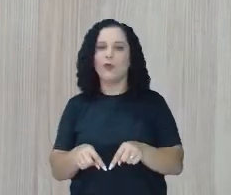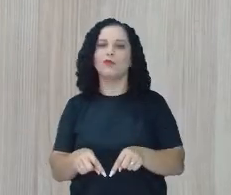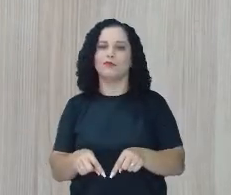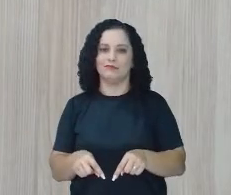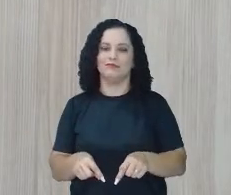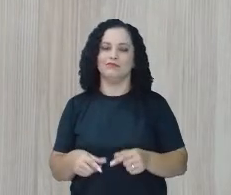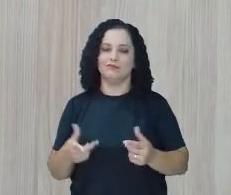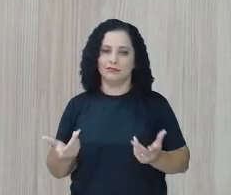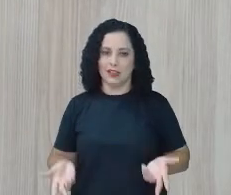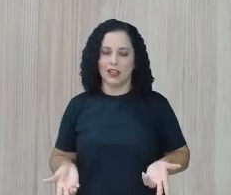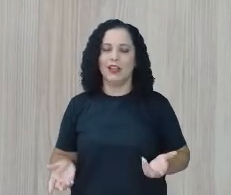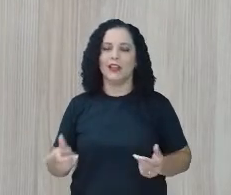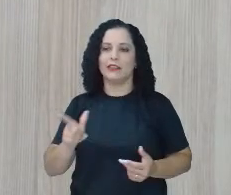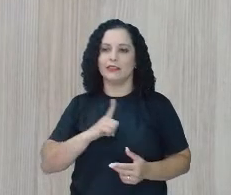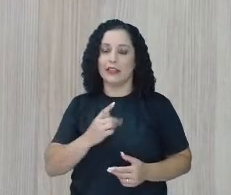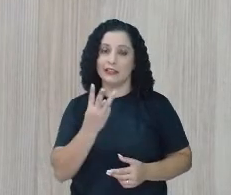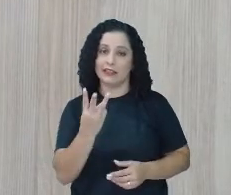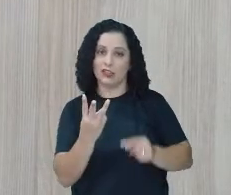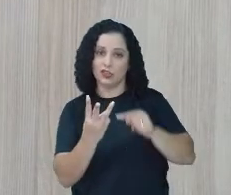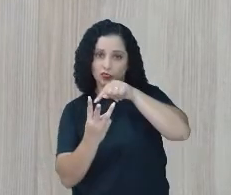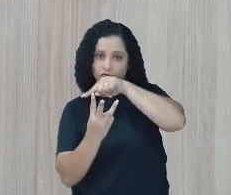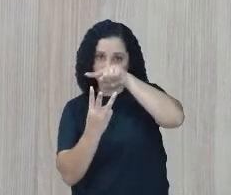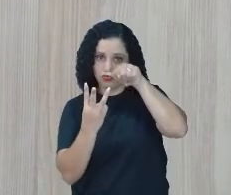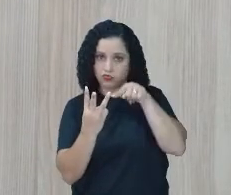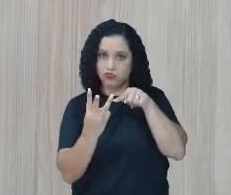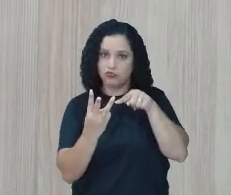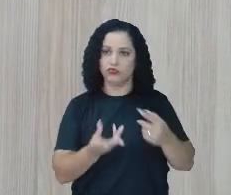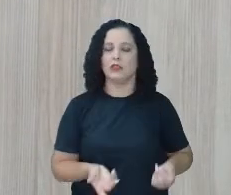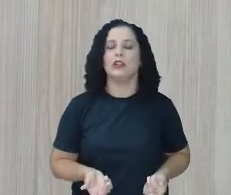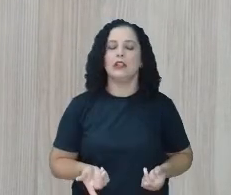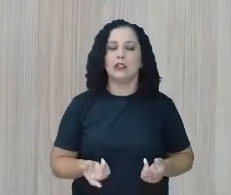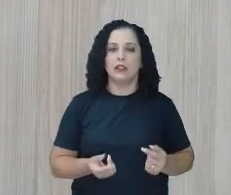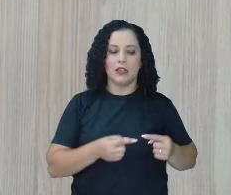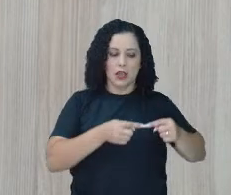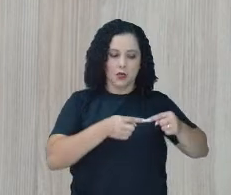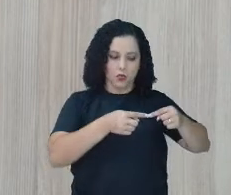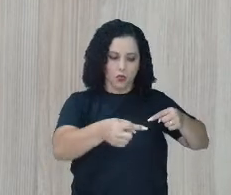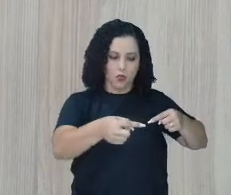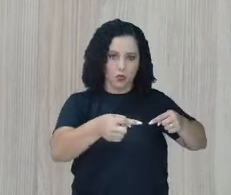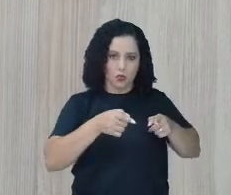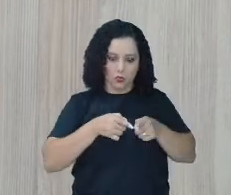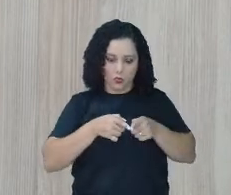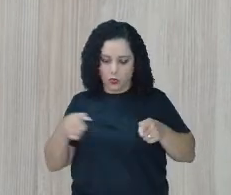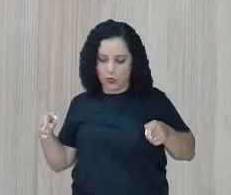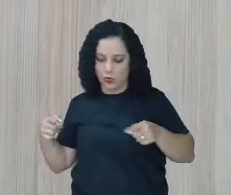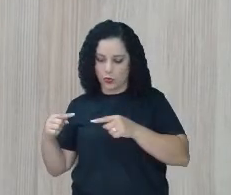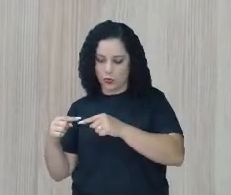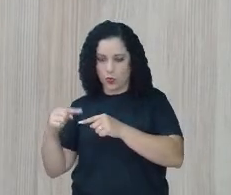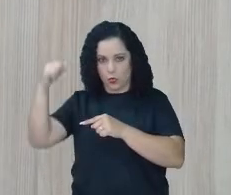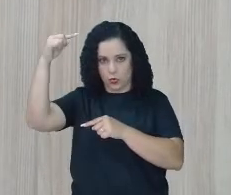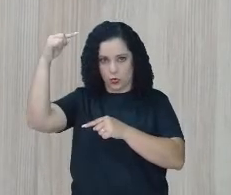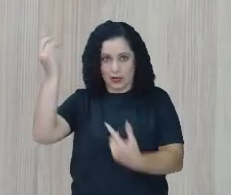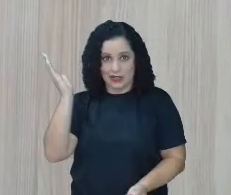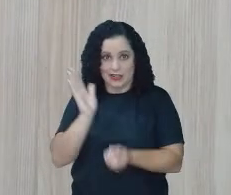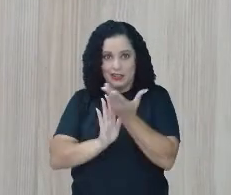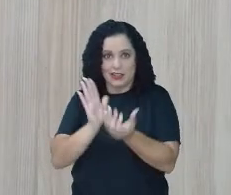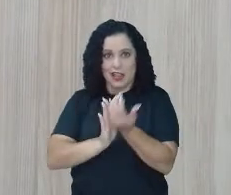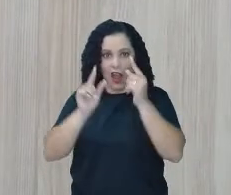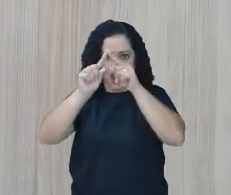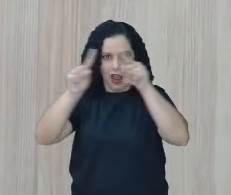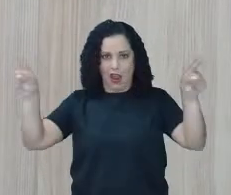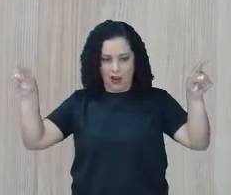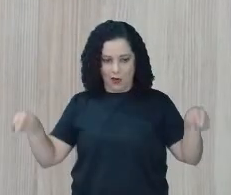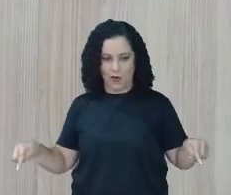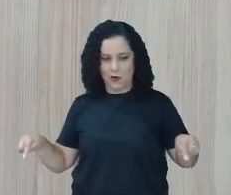Você vai ter aí as 3 dimensões, tá? Formando aí esse bloco retangular, como estamos aqui no estúdio,